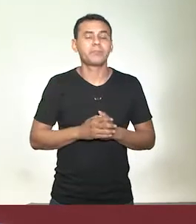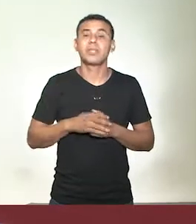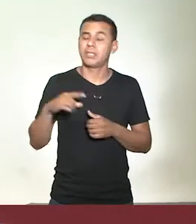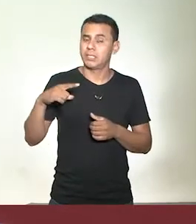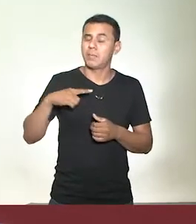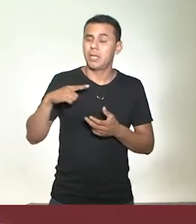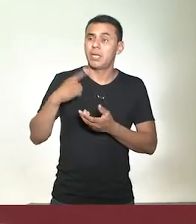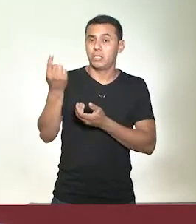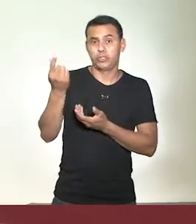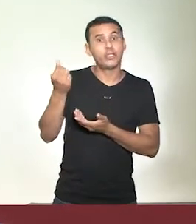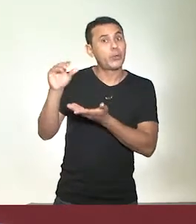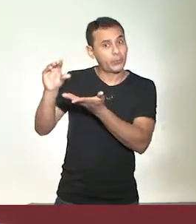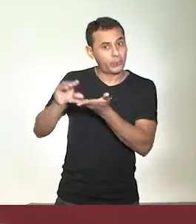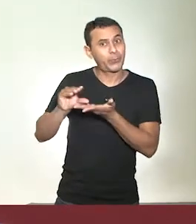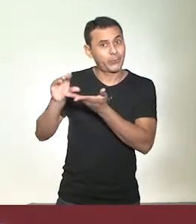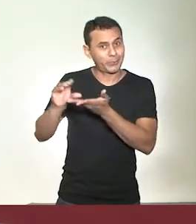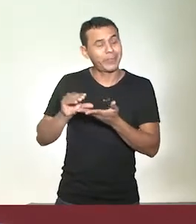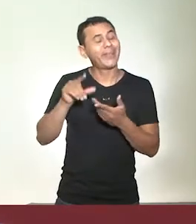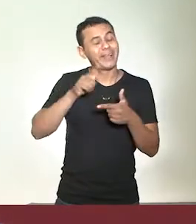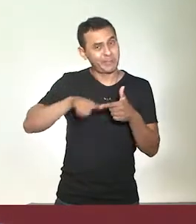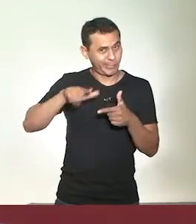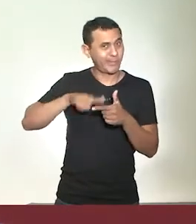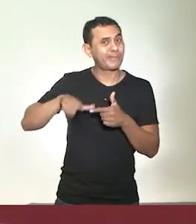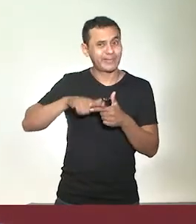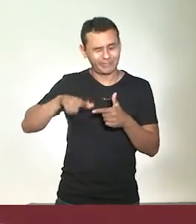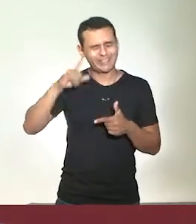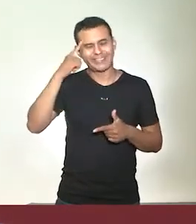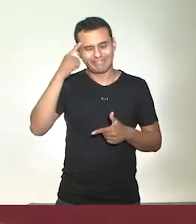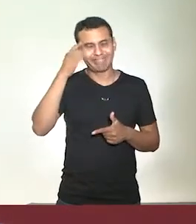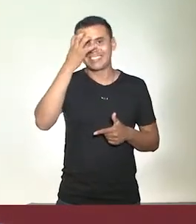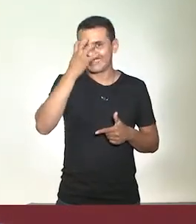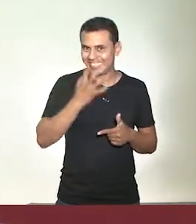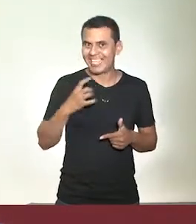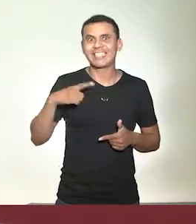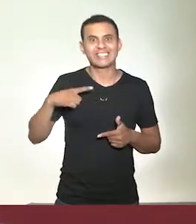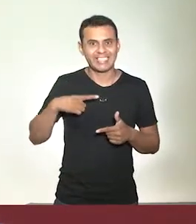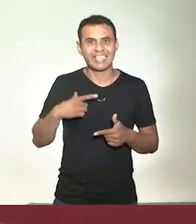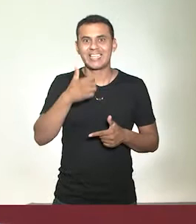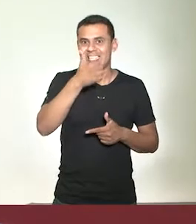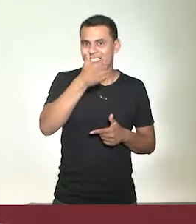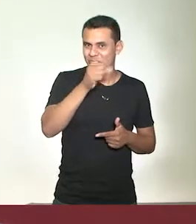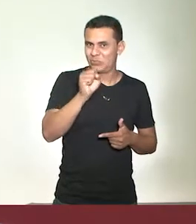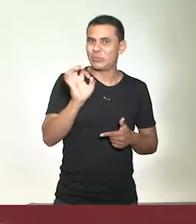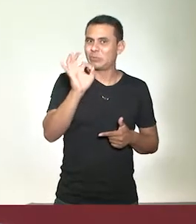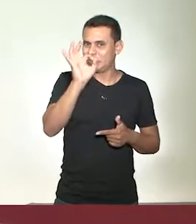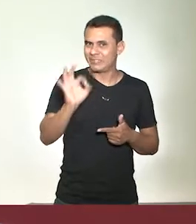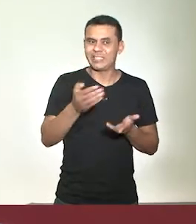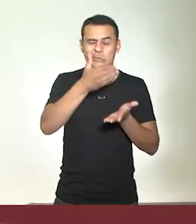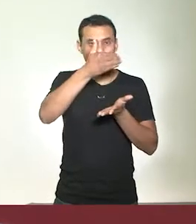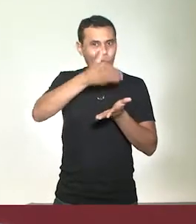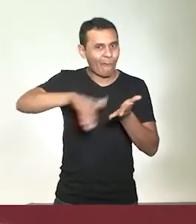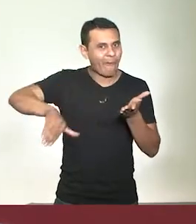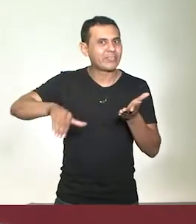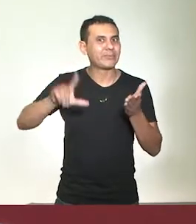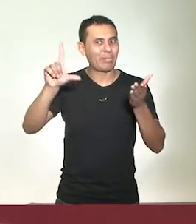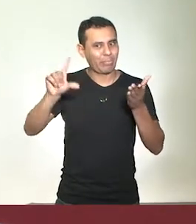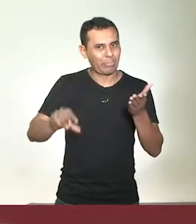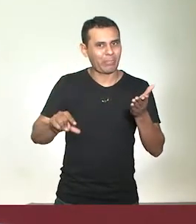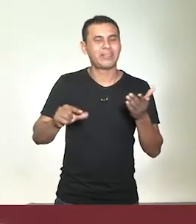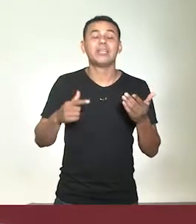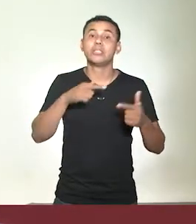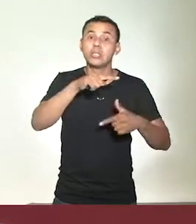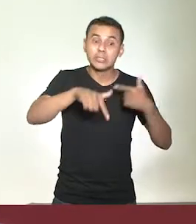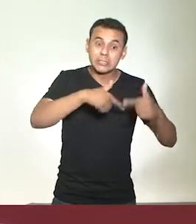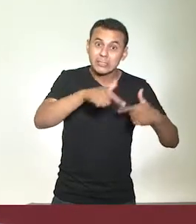tem na questão orçamentária Esse é um dos problemas muito sérios porque houve o corte de 18 por cento e nós estamos